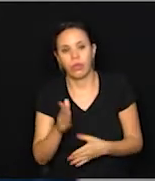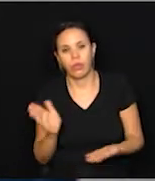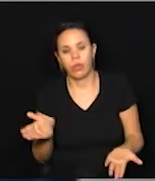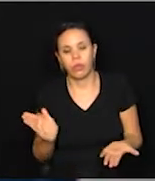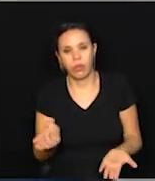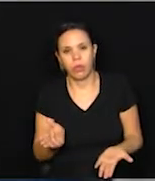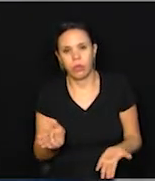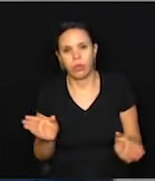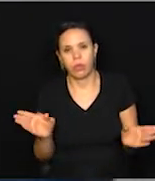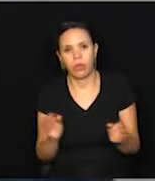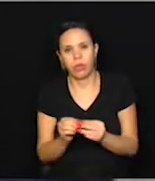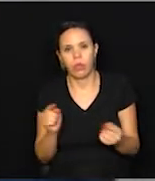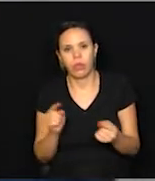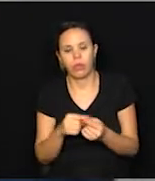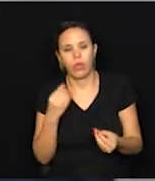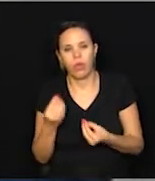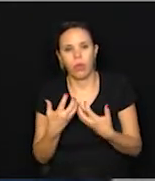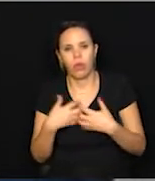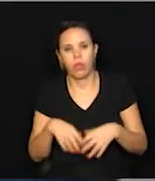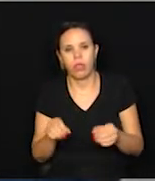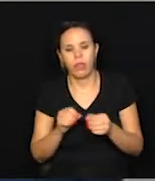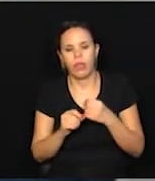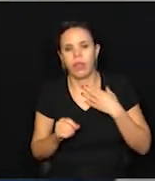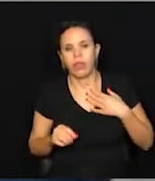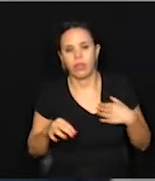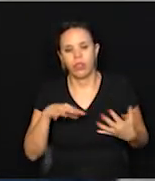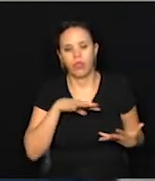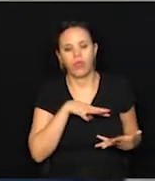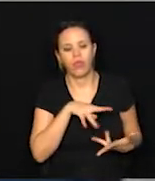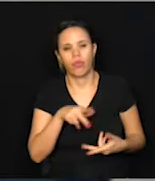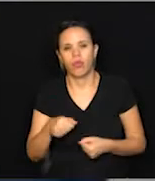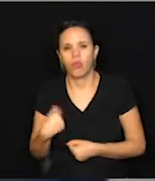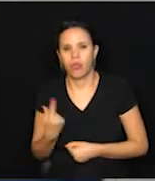é bem definido como pode ser feito pelo mundo todo.